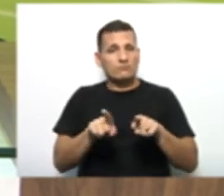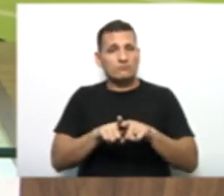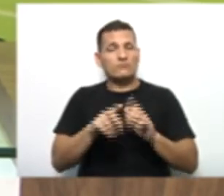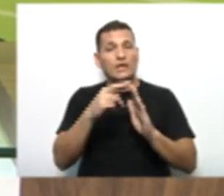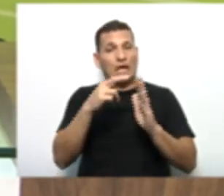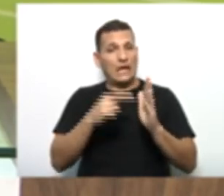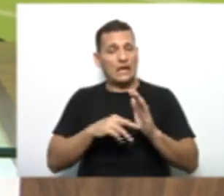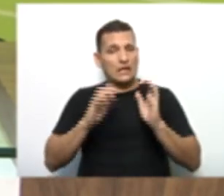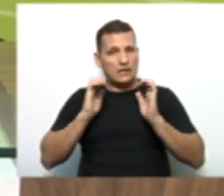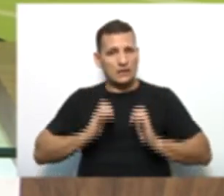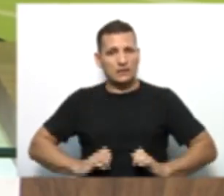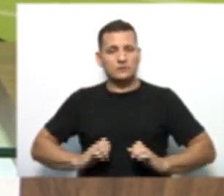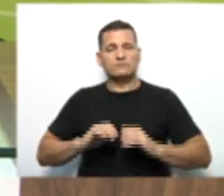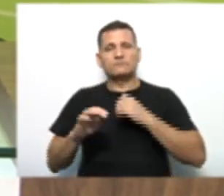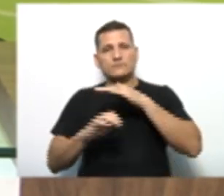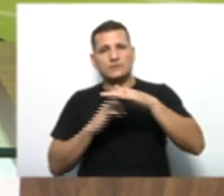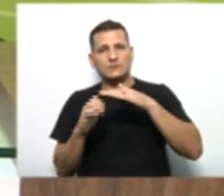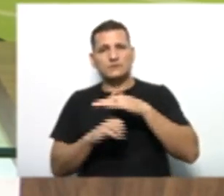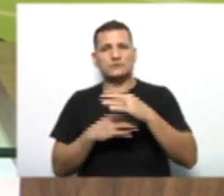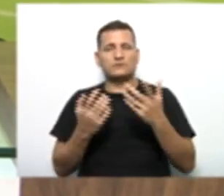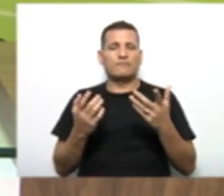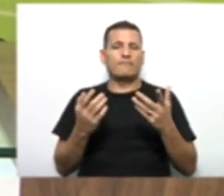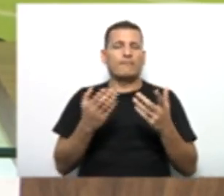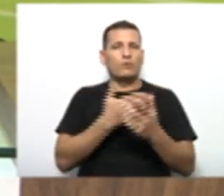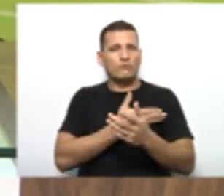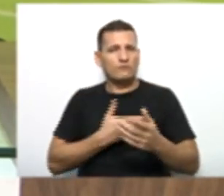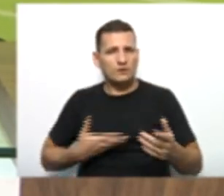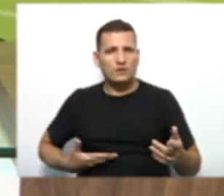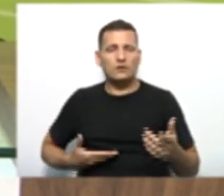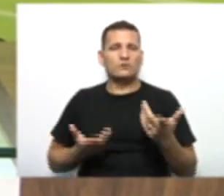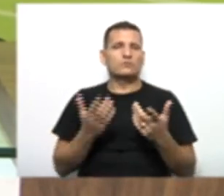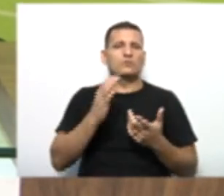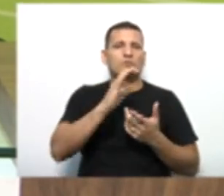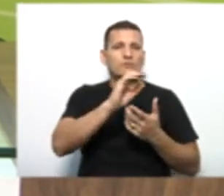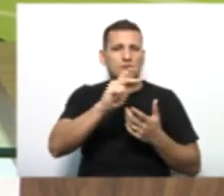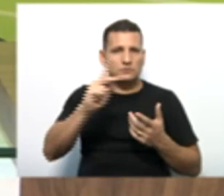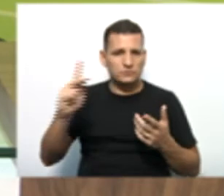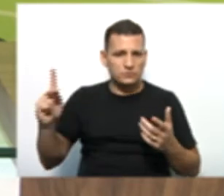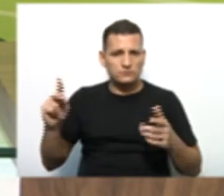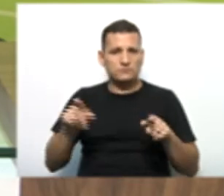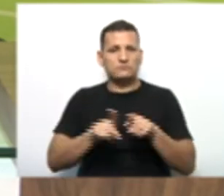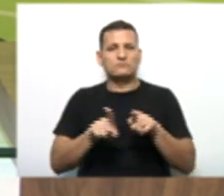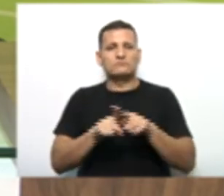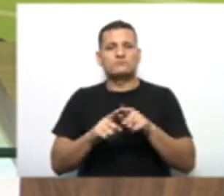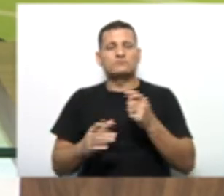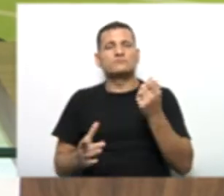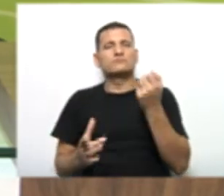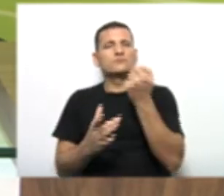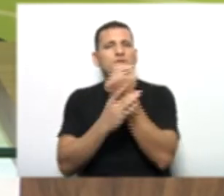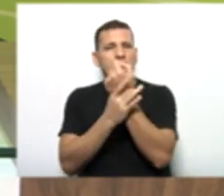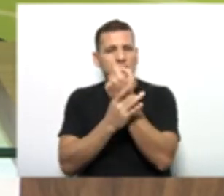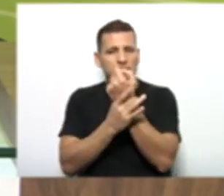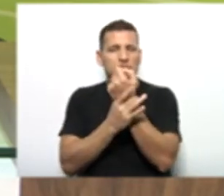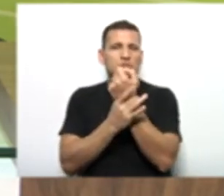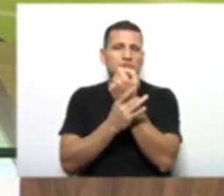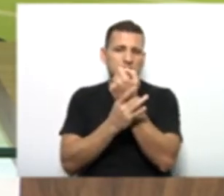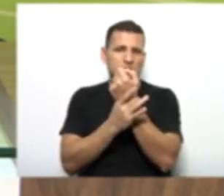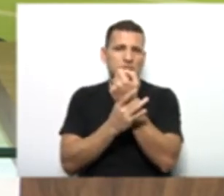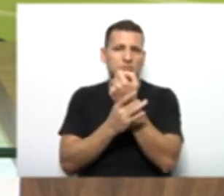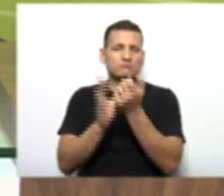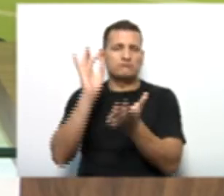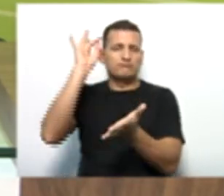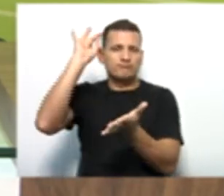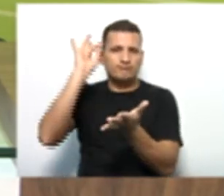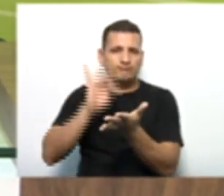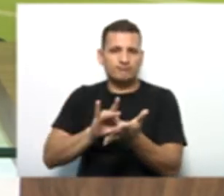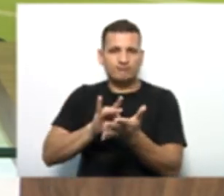de ética das empresas, dos órgãos públicos e das cooperativas, garantir, buscar garantir o efetivo